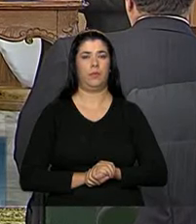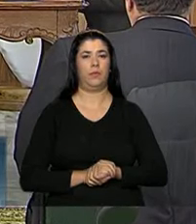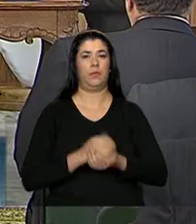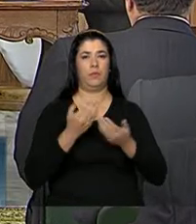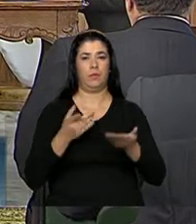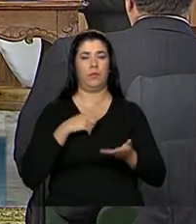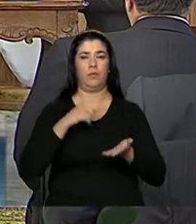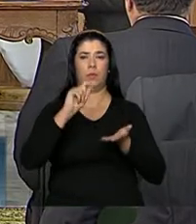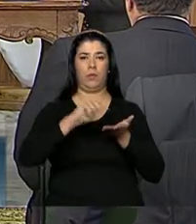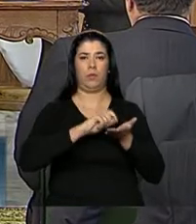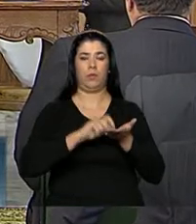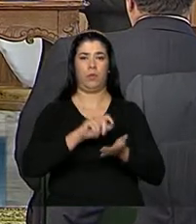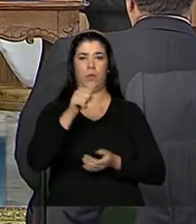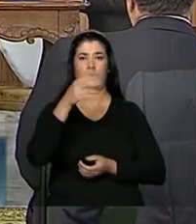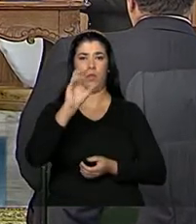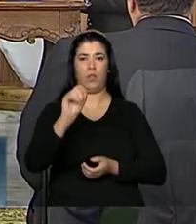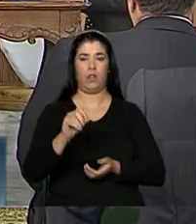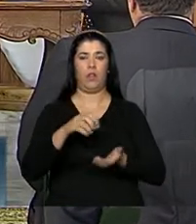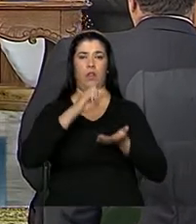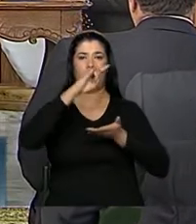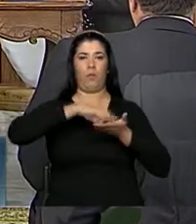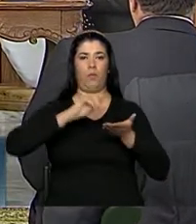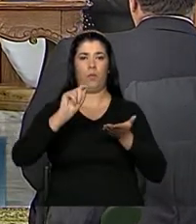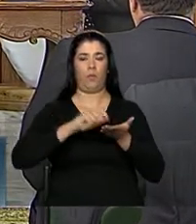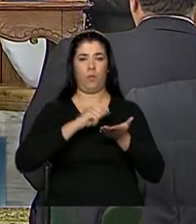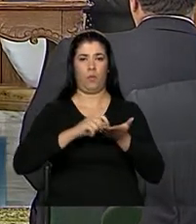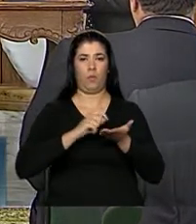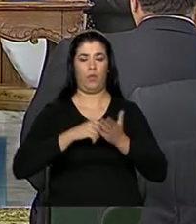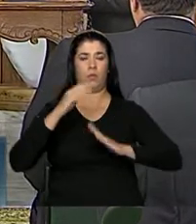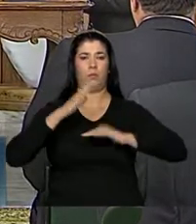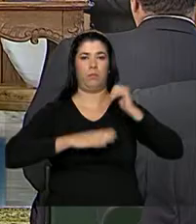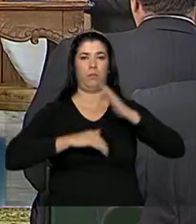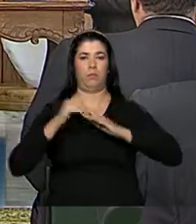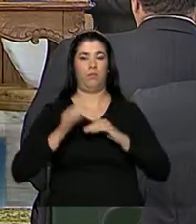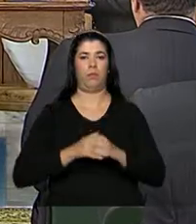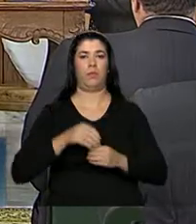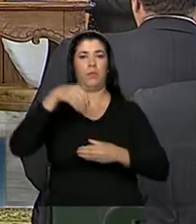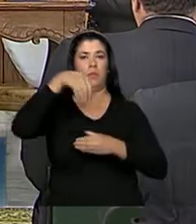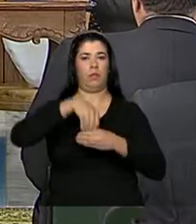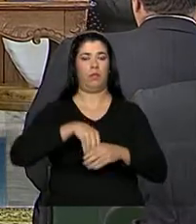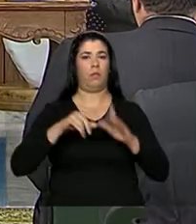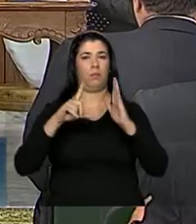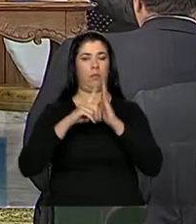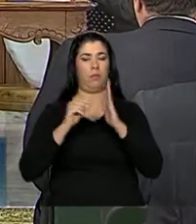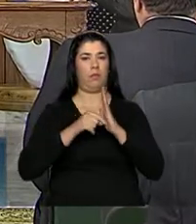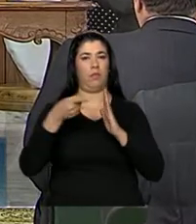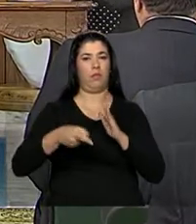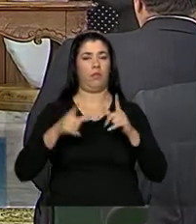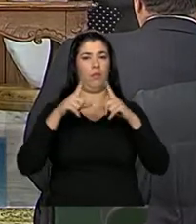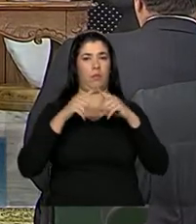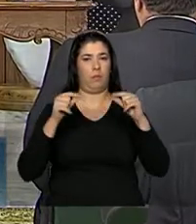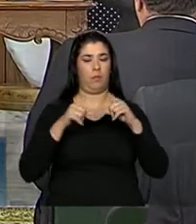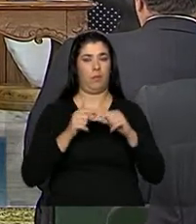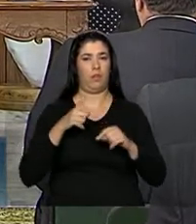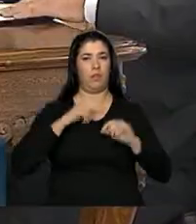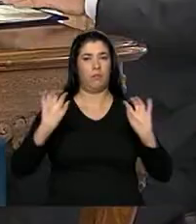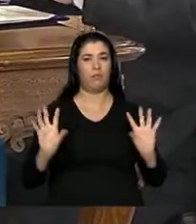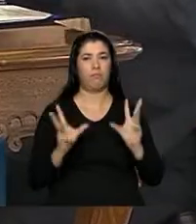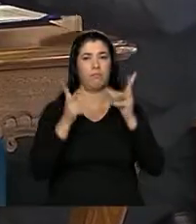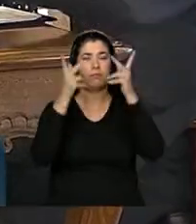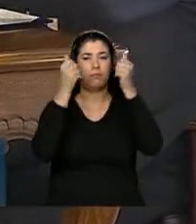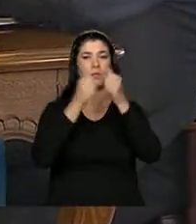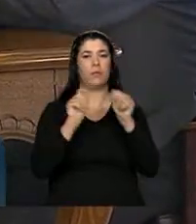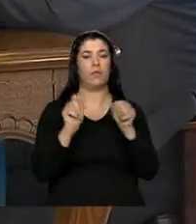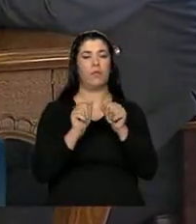Portanto, foram assinados 10 atos nessa cerimônia de atos realizada no Palácio do Planalto, aqui em Brasília. Cerimônia